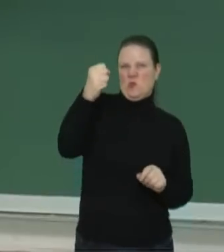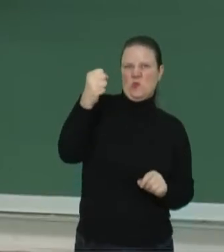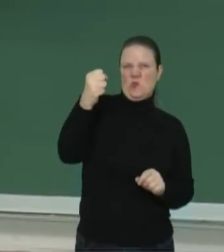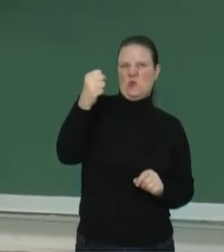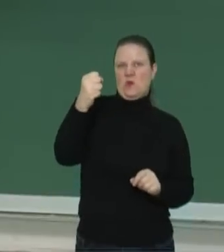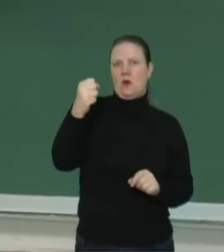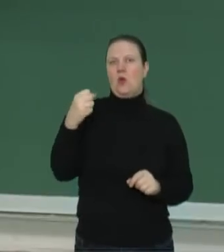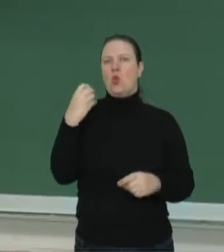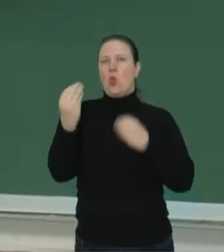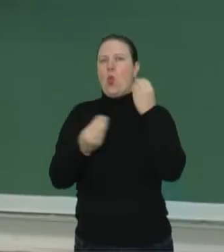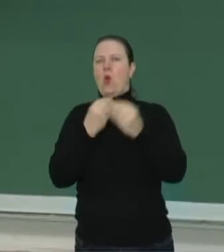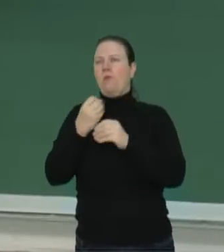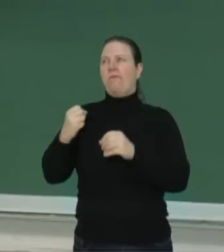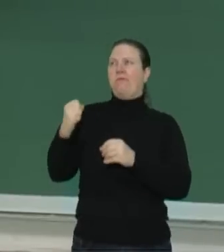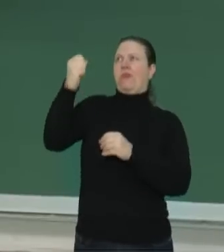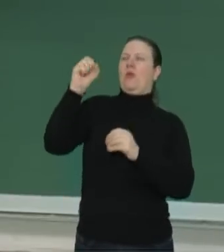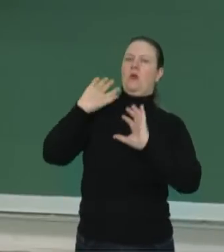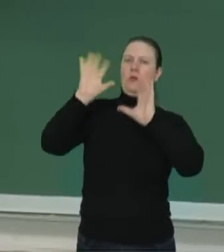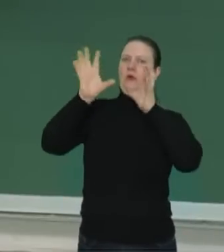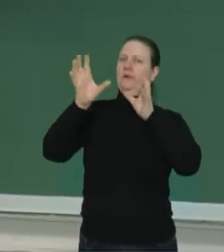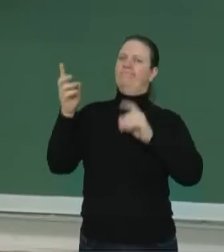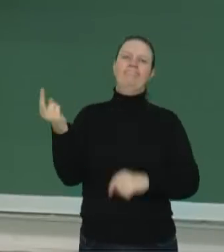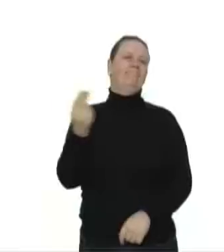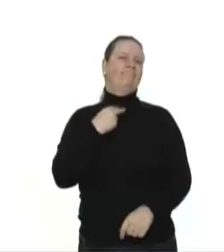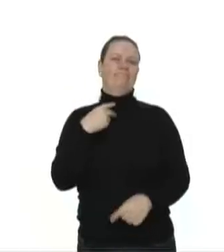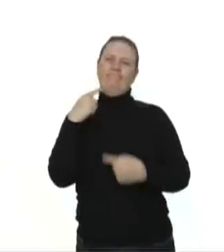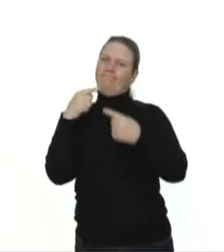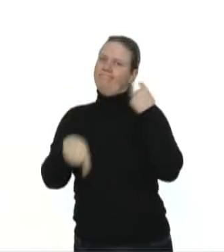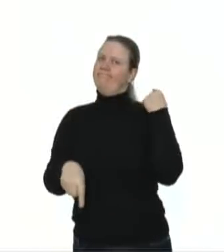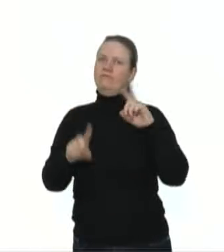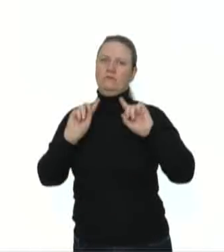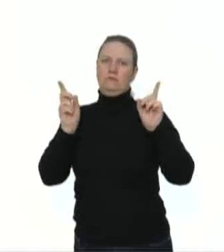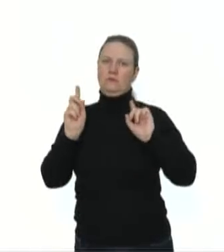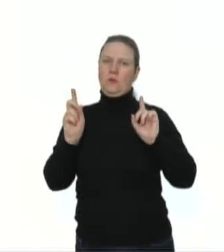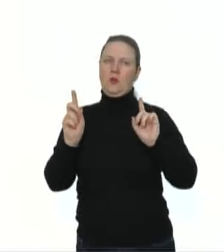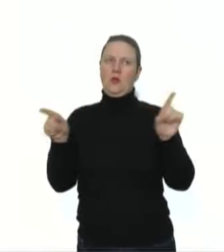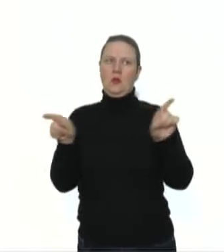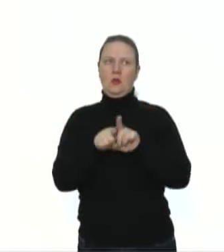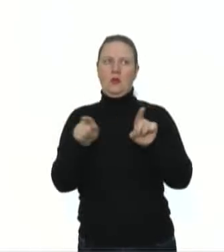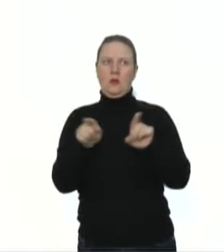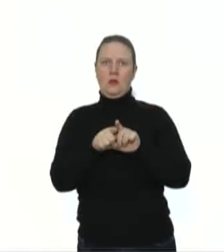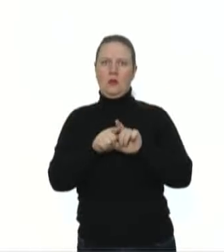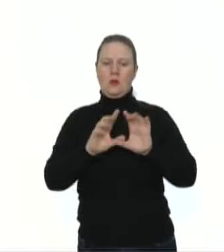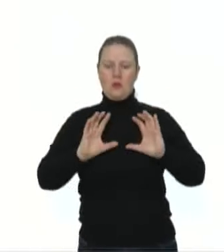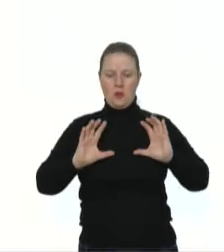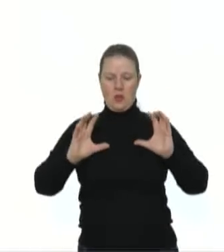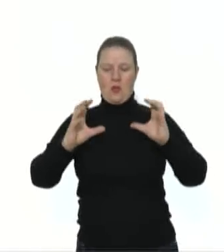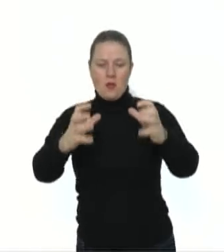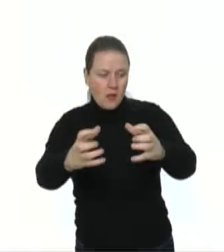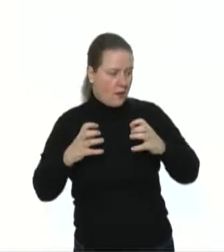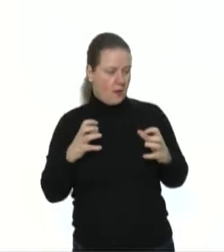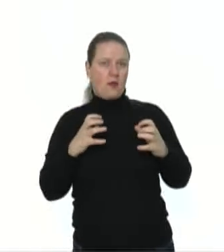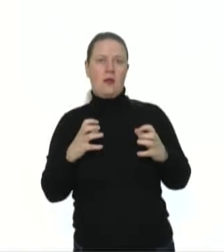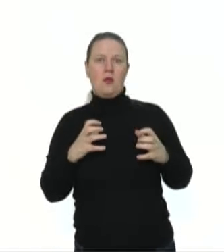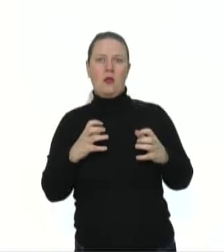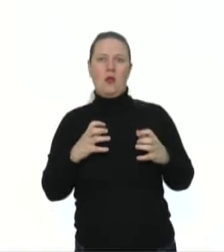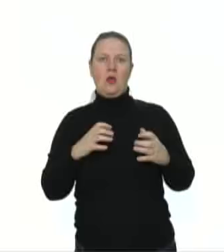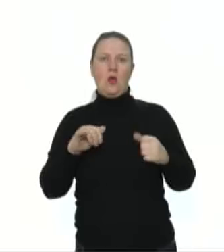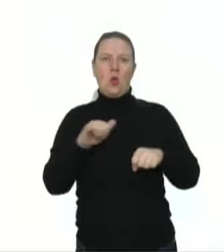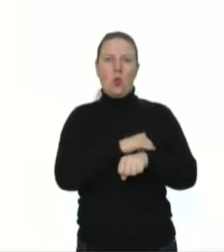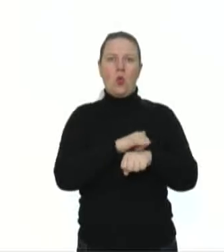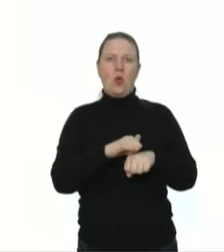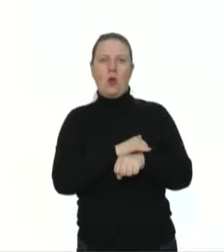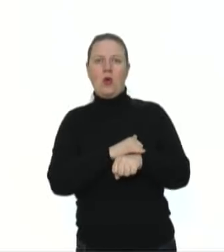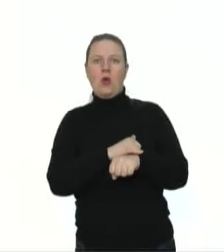fechada, como se eu fosse soquear a bola, tá? E interceptar a bola intencionalmente usando